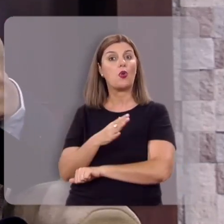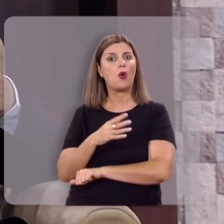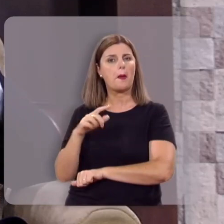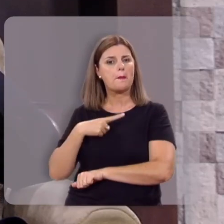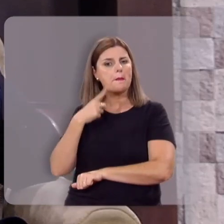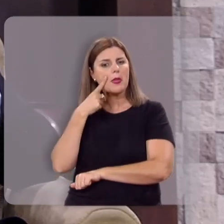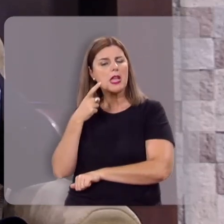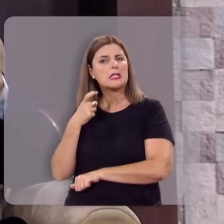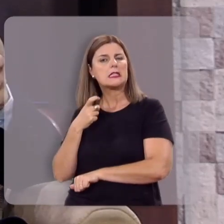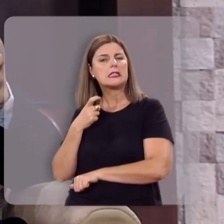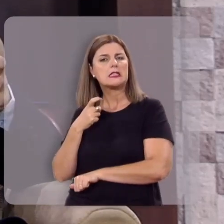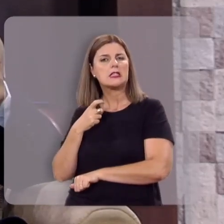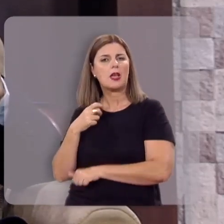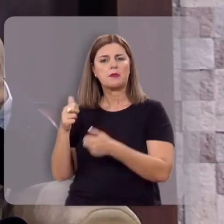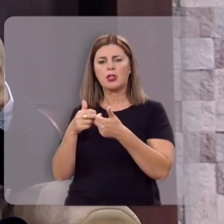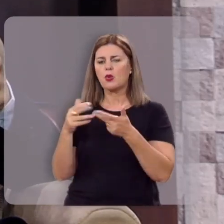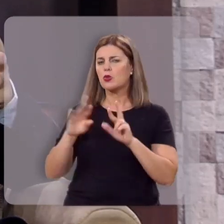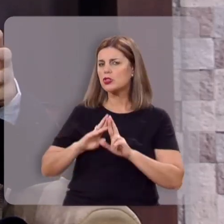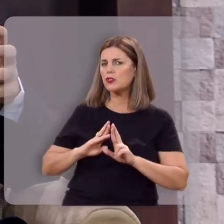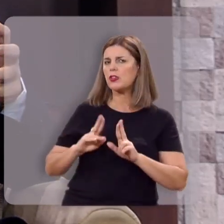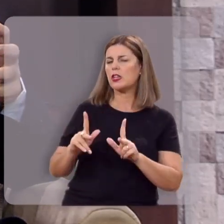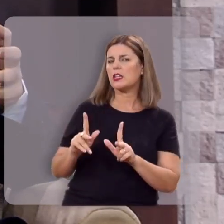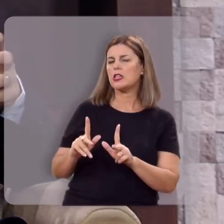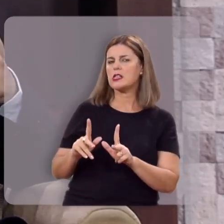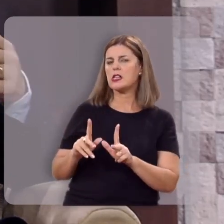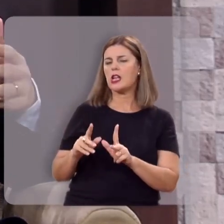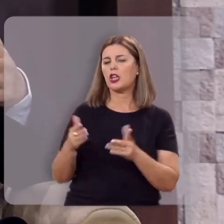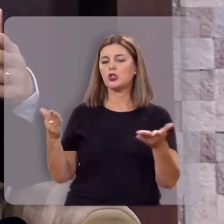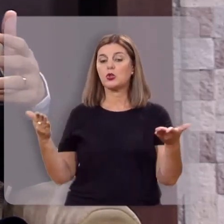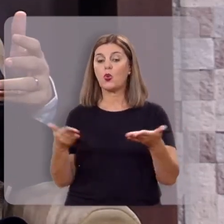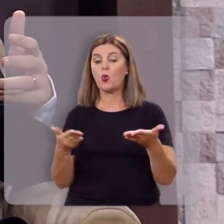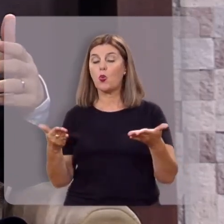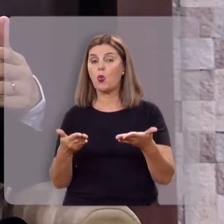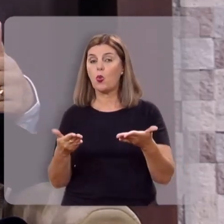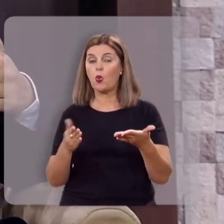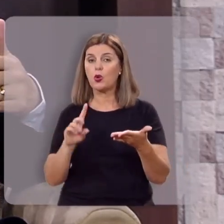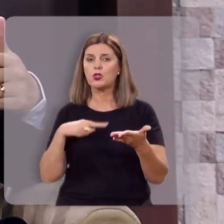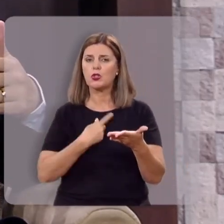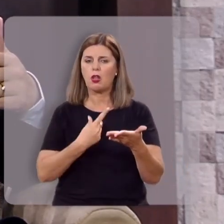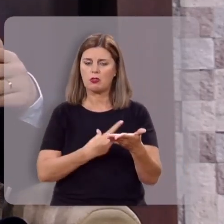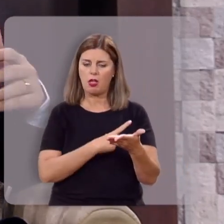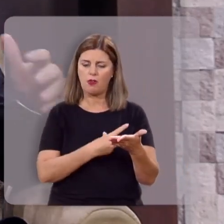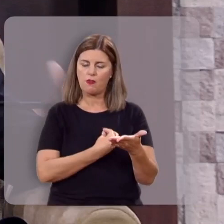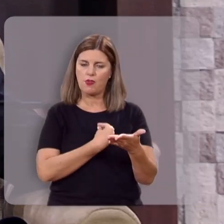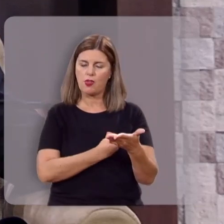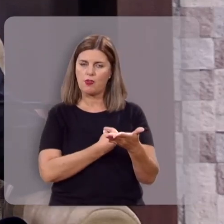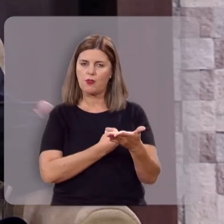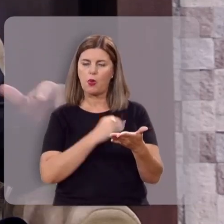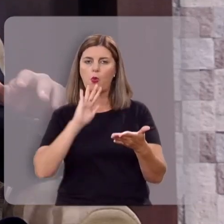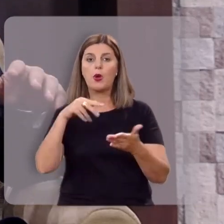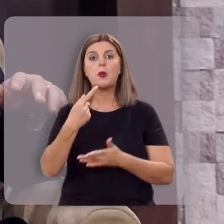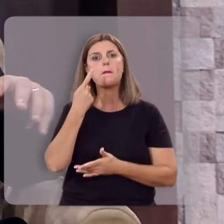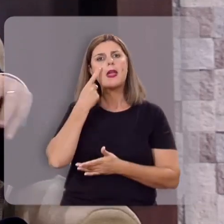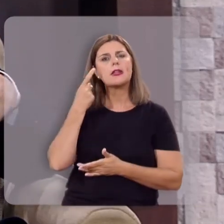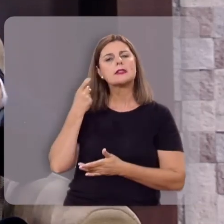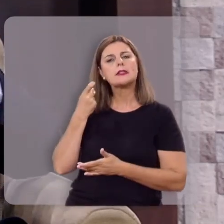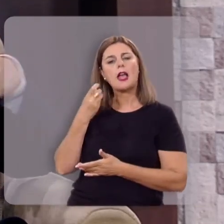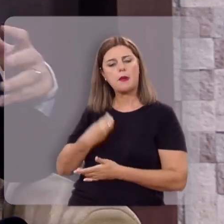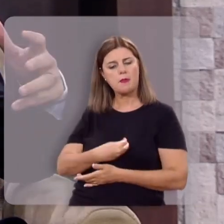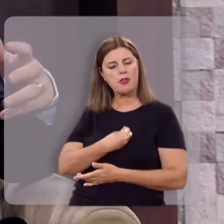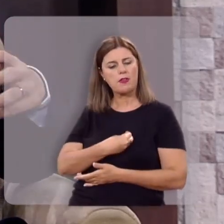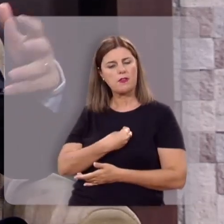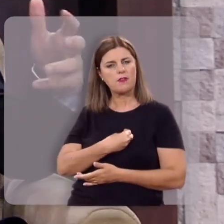nós vamos perceber que existe algo muito diferente do que hoje, muitas vezes, nós caminhamos ao perceber